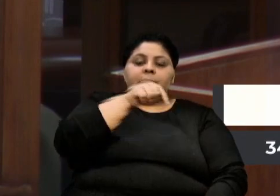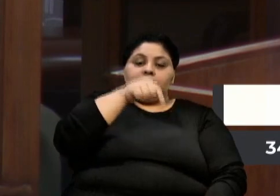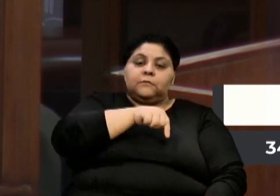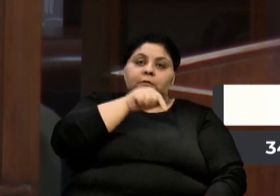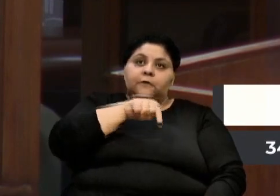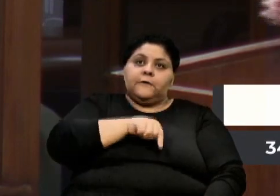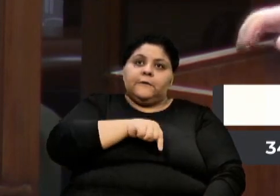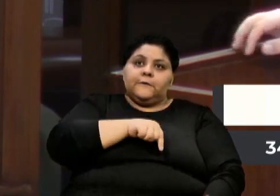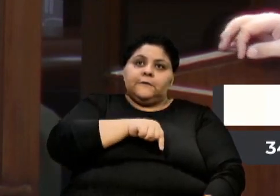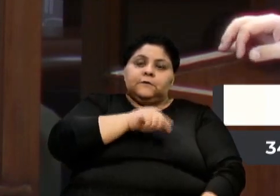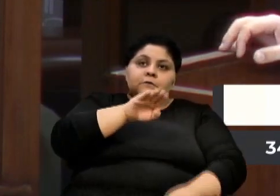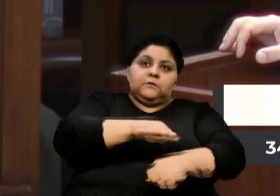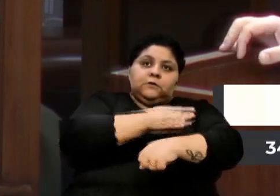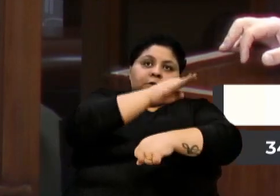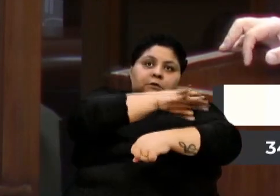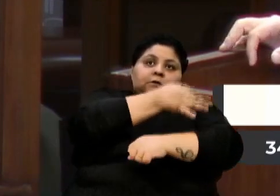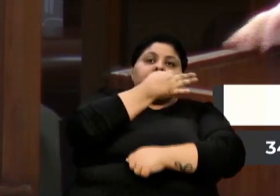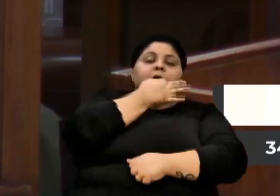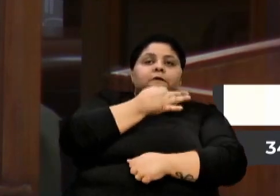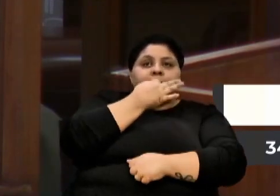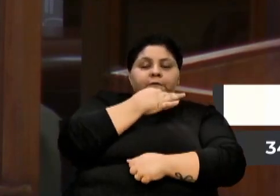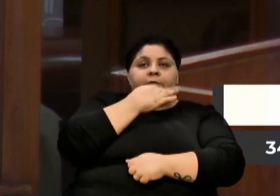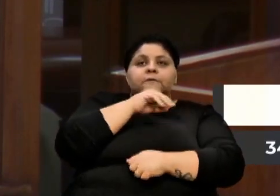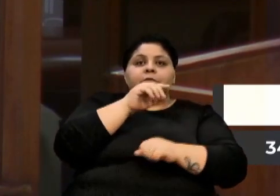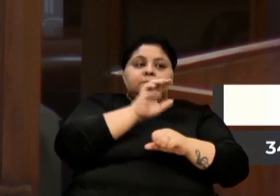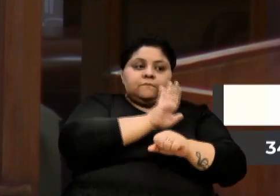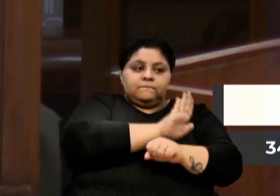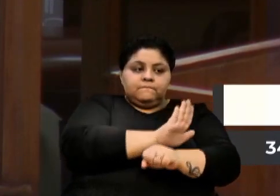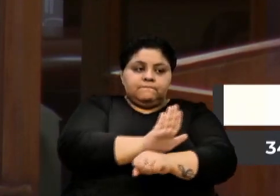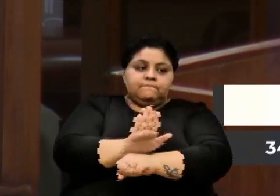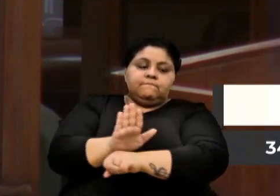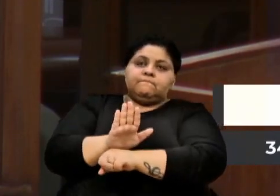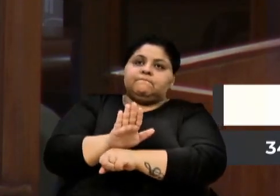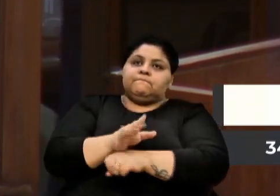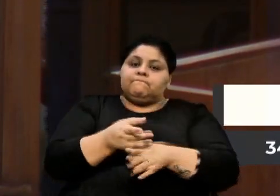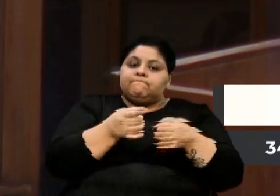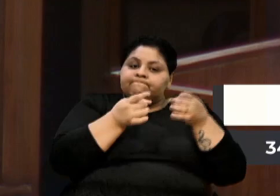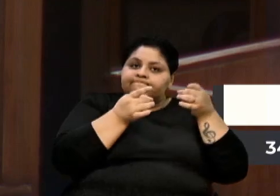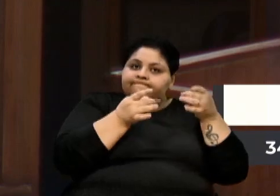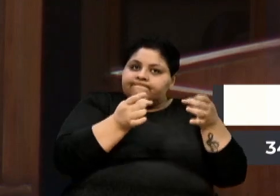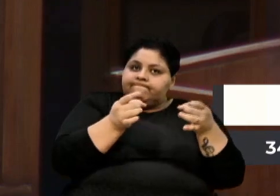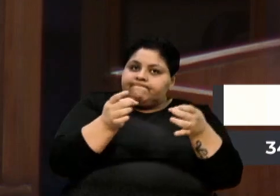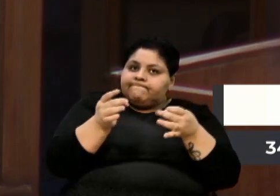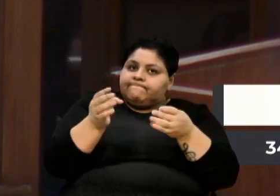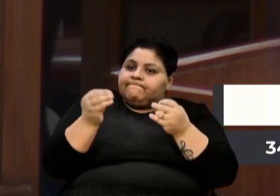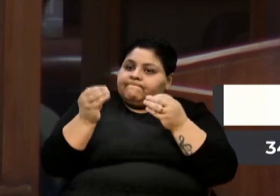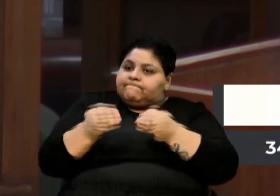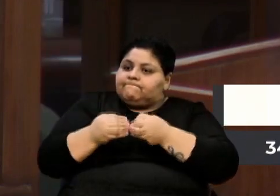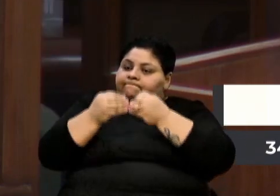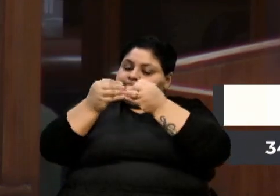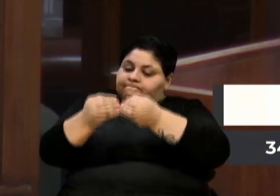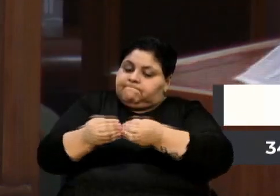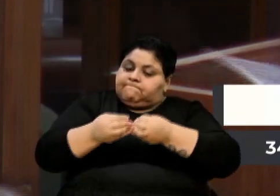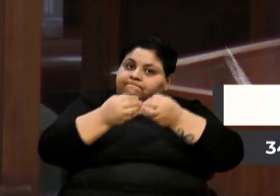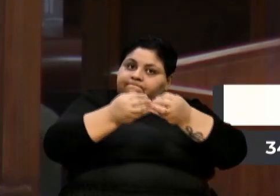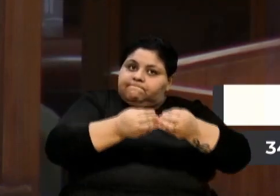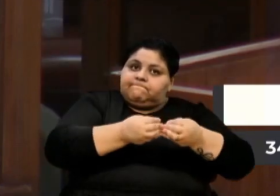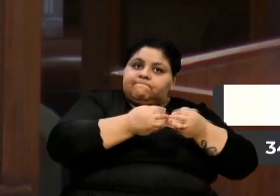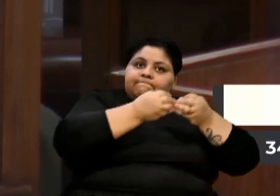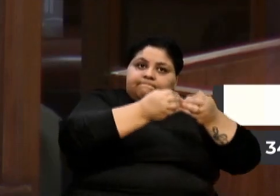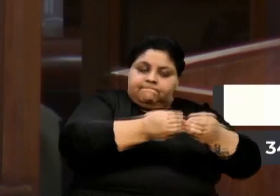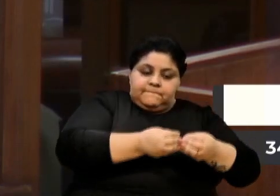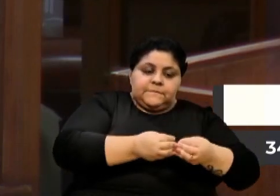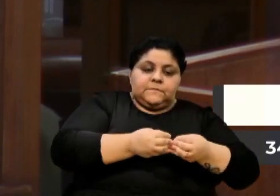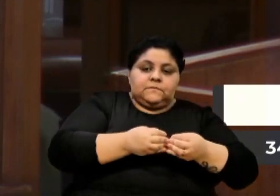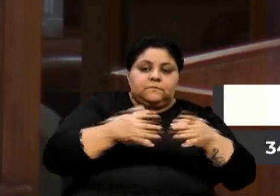Uva, que vai possibilitar com que a gente venda e ofereça para esses turistas, e muito mais do